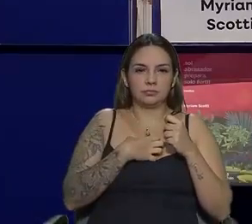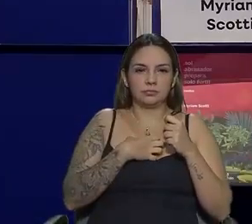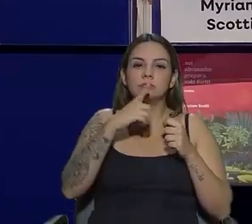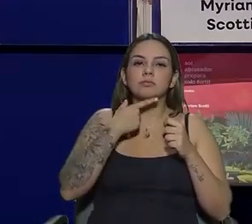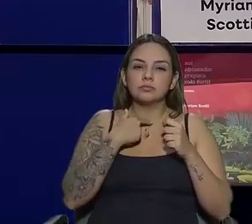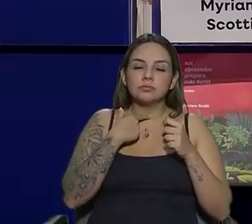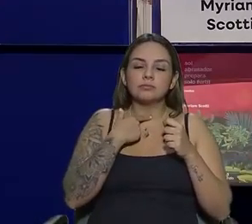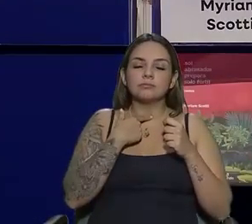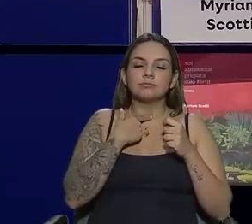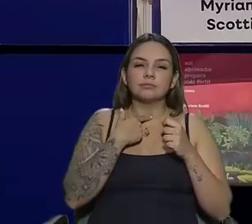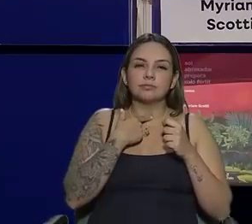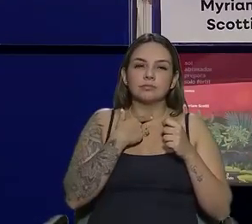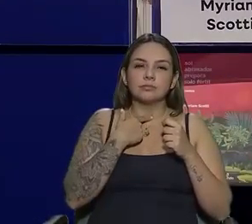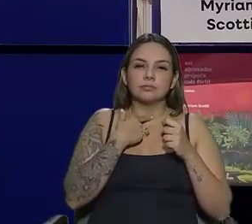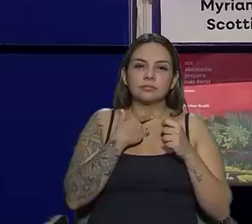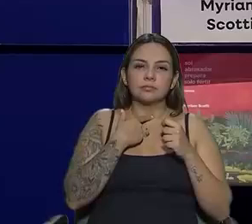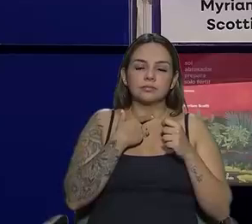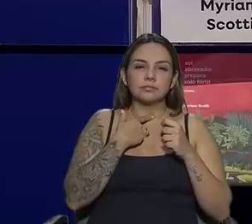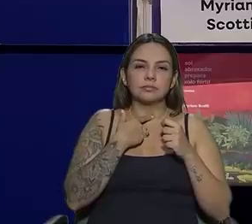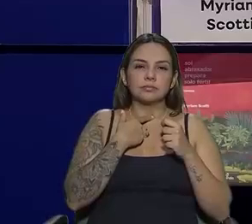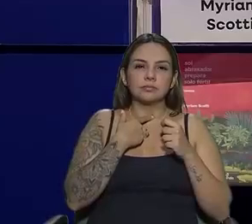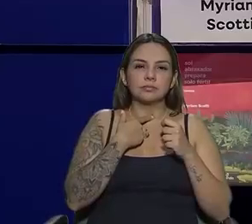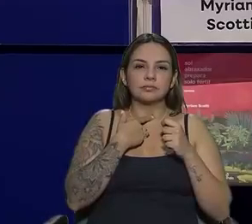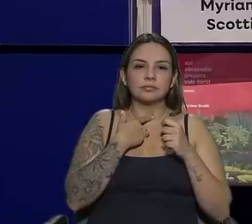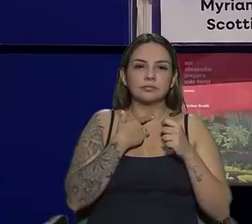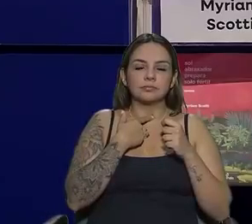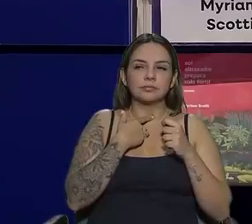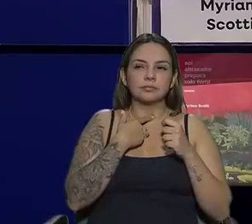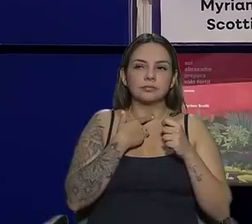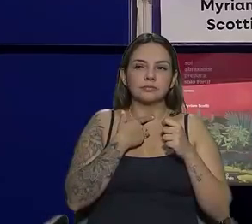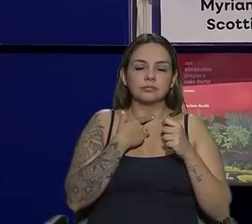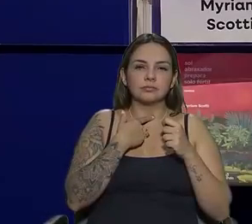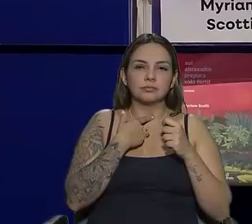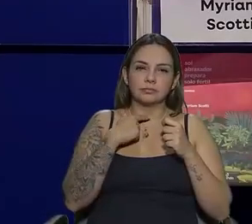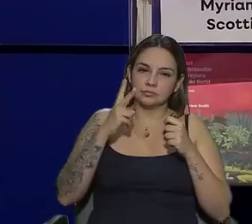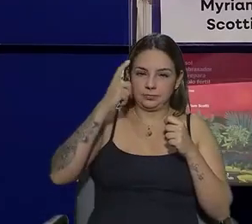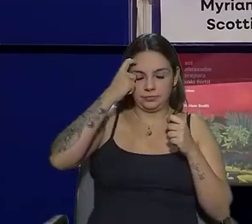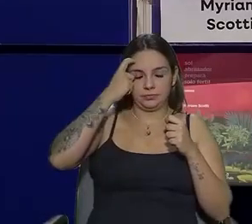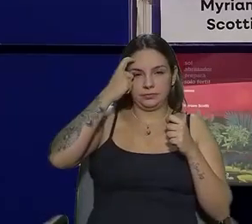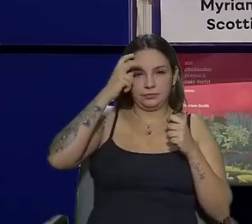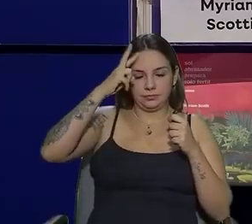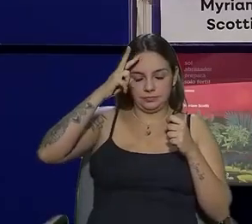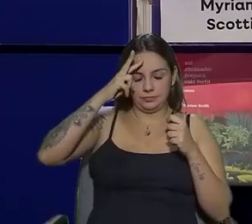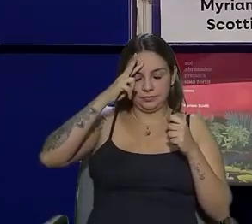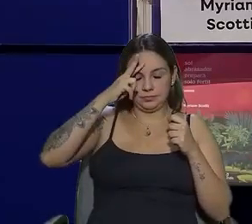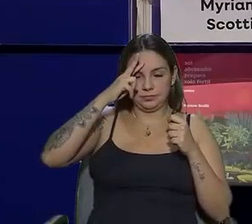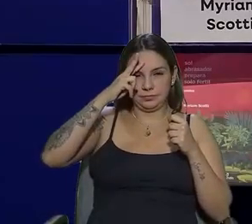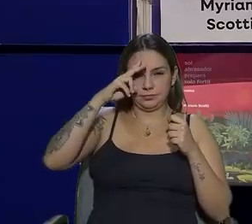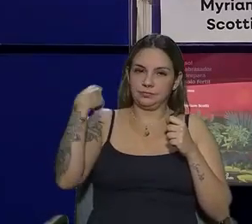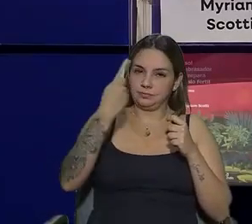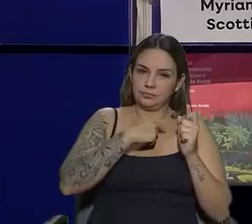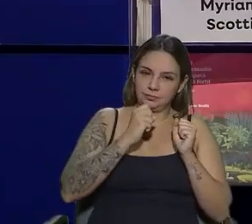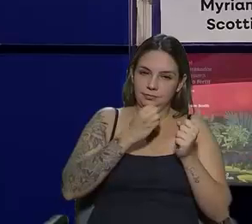a sua voltagem anímica, enfim, né? O repertório, como a gente diz. E eu sempre penso isso, né? A história, o